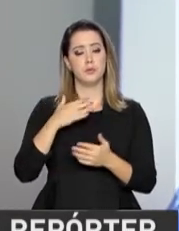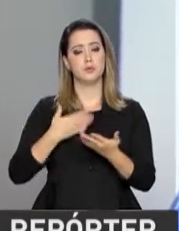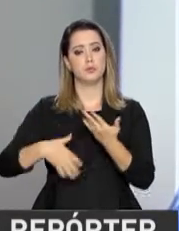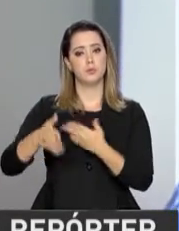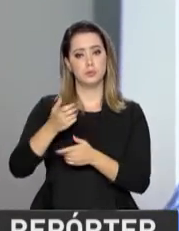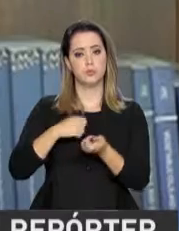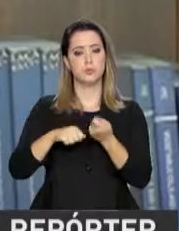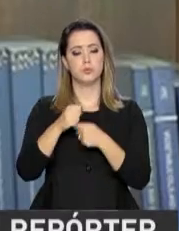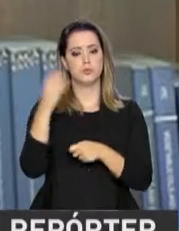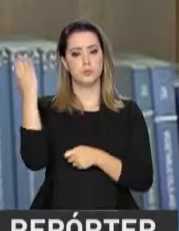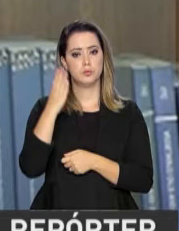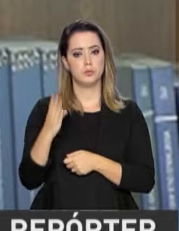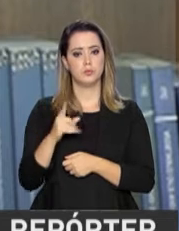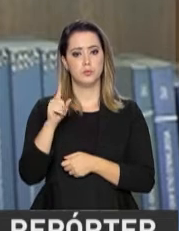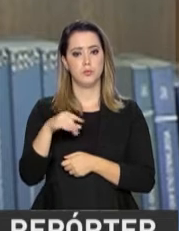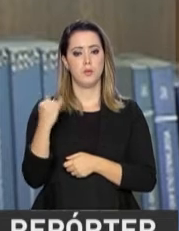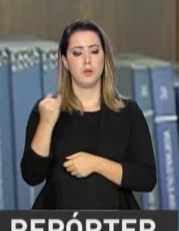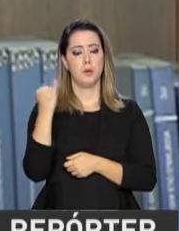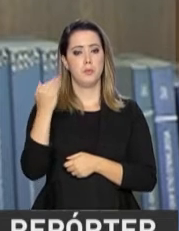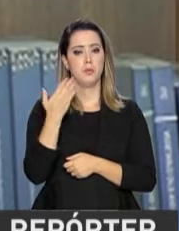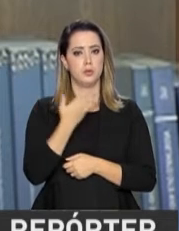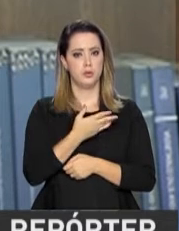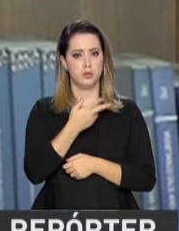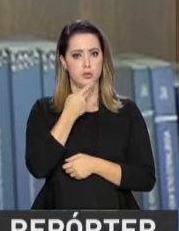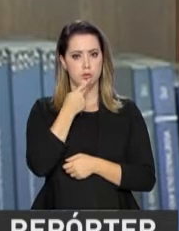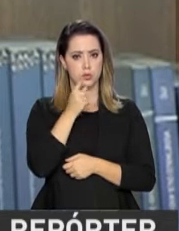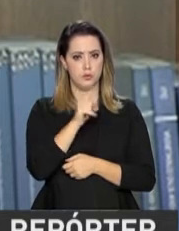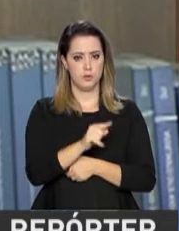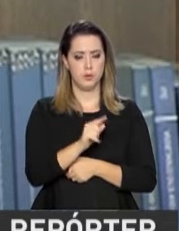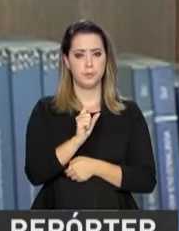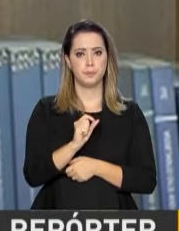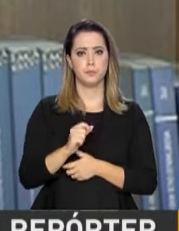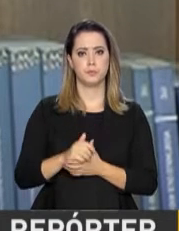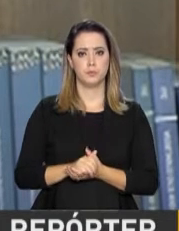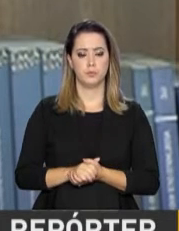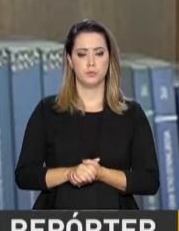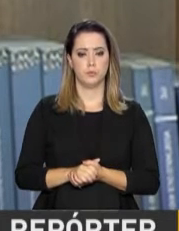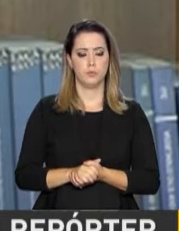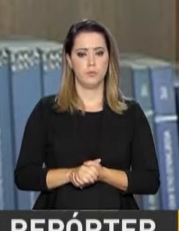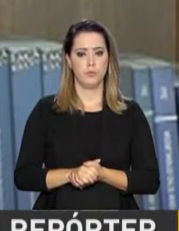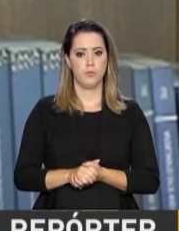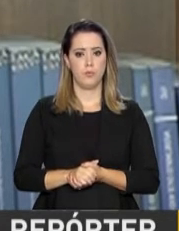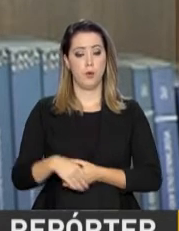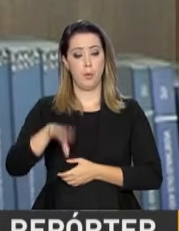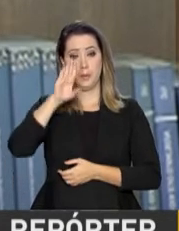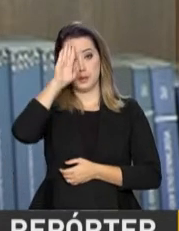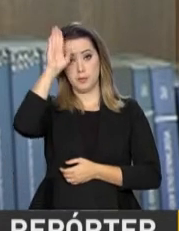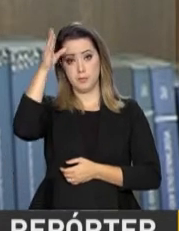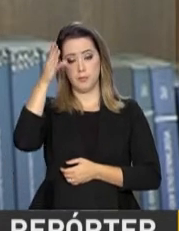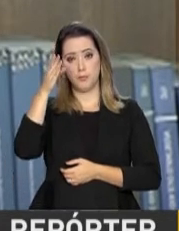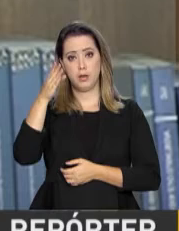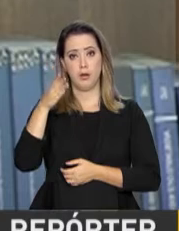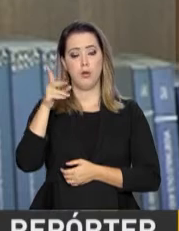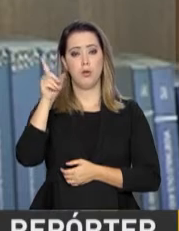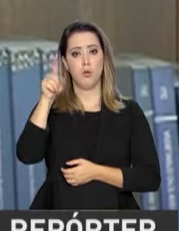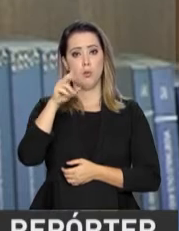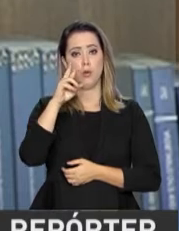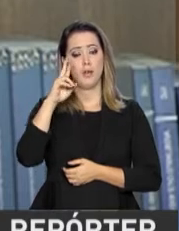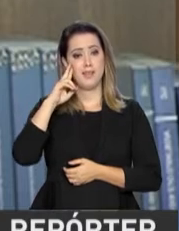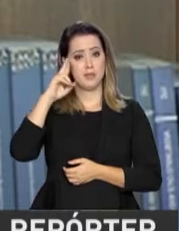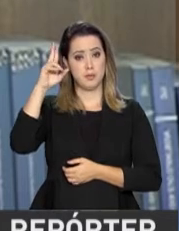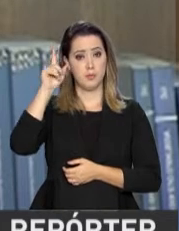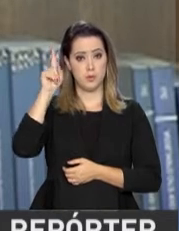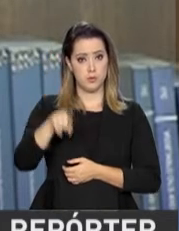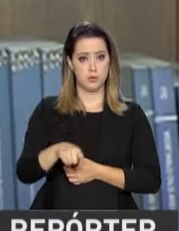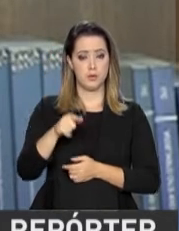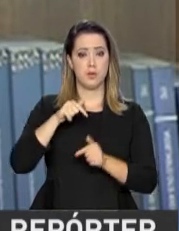brasileiro é muito importante ressaltá o seguinte é o principal responsável pela recuperação retomada do emprego que está